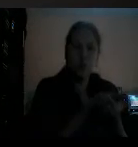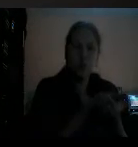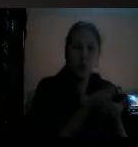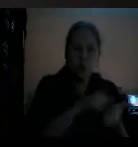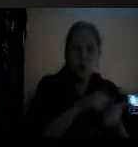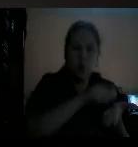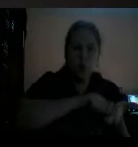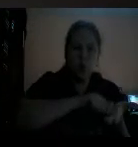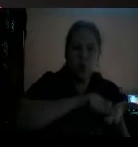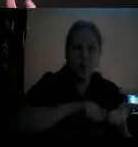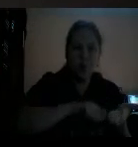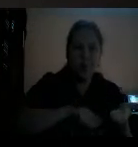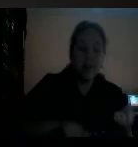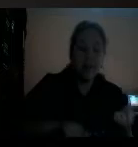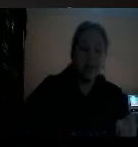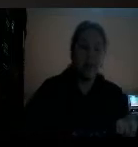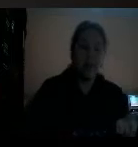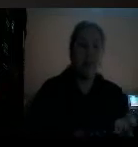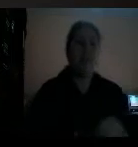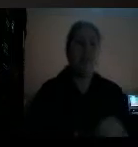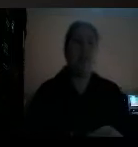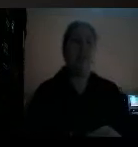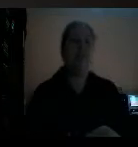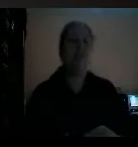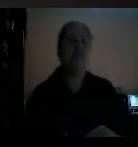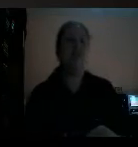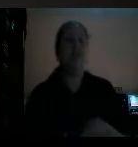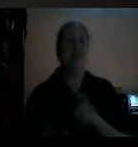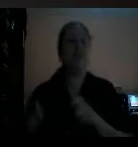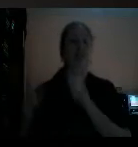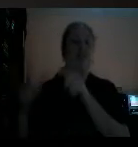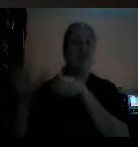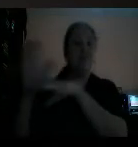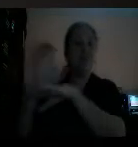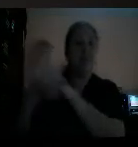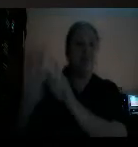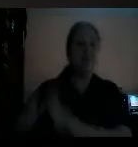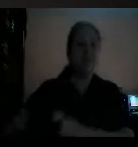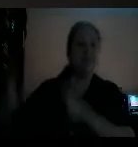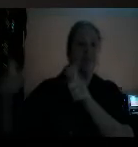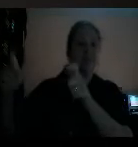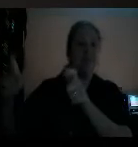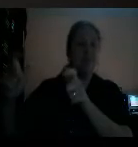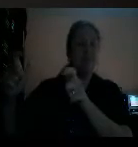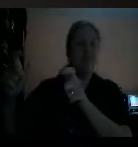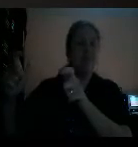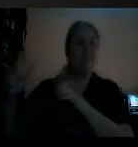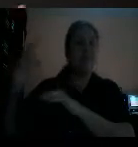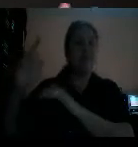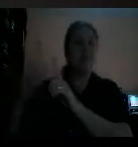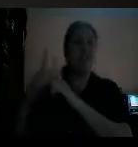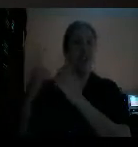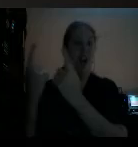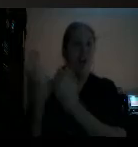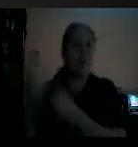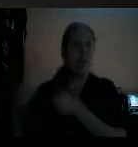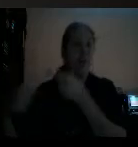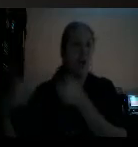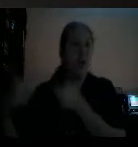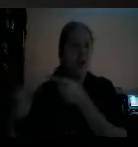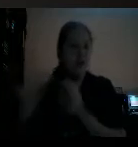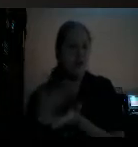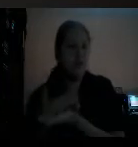de lembrar, tá? A partir do trabalho de Ratio, da geografia política, nós vemos quem? Os surgentes do quê?